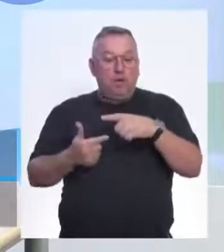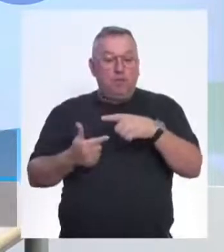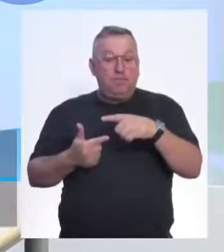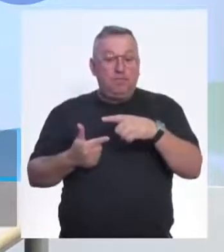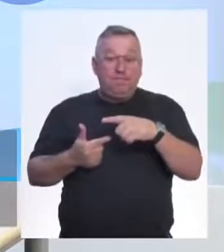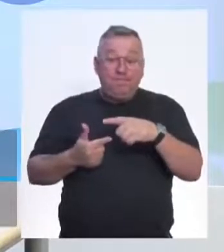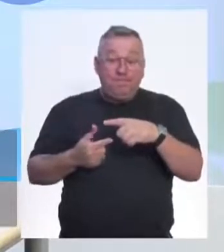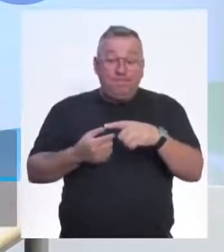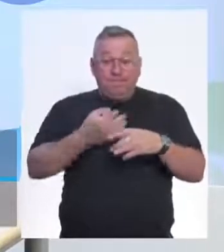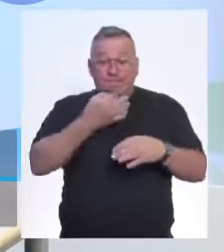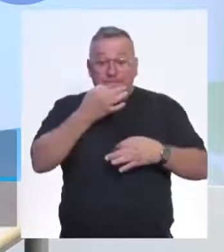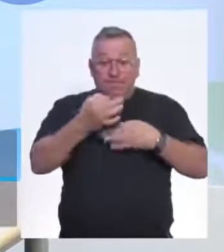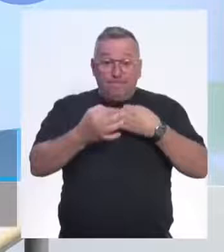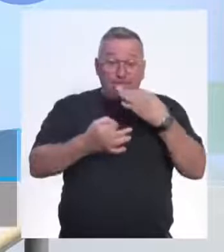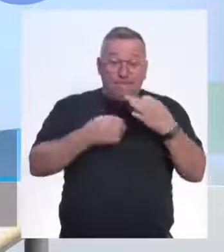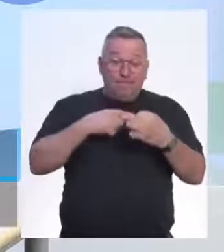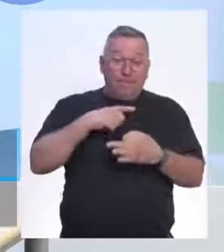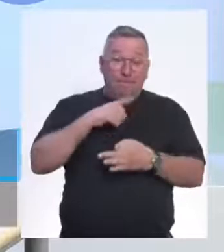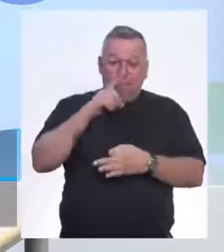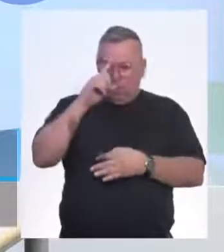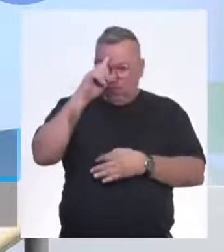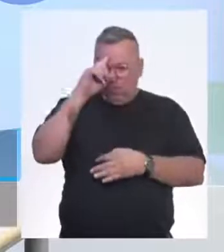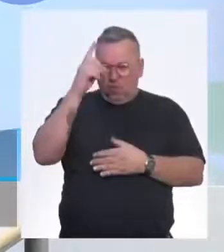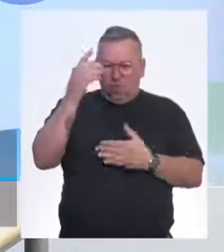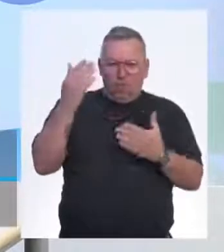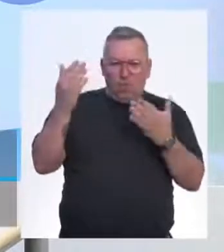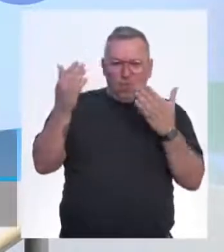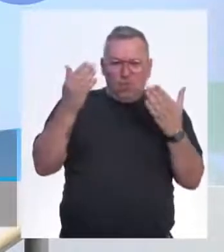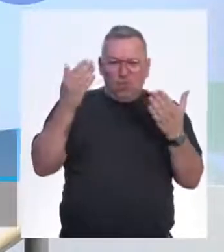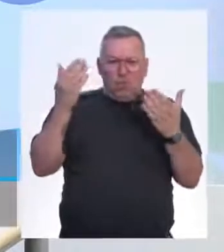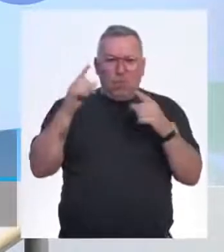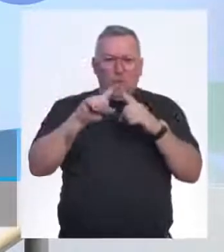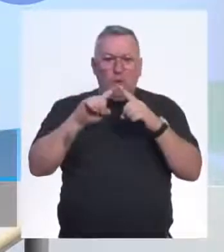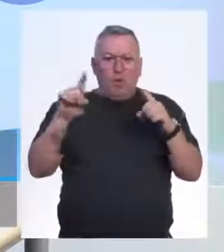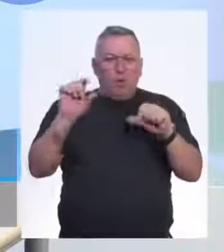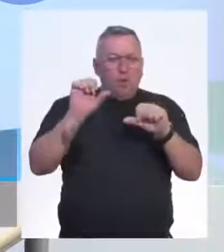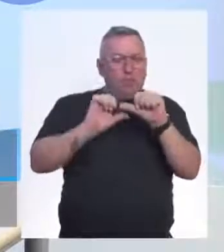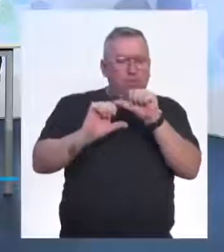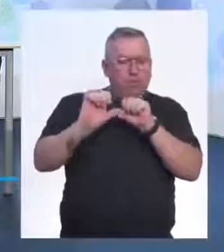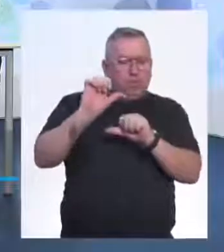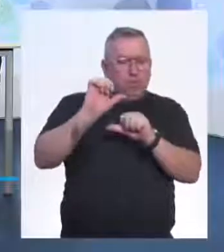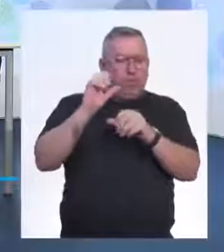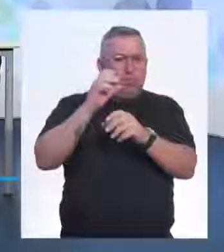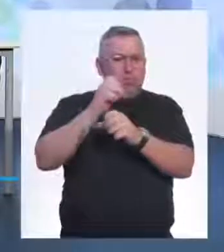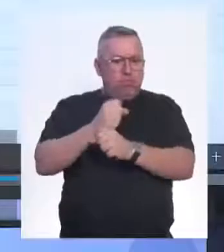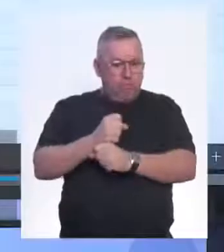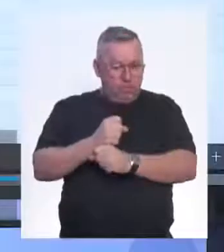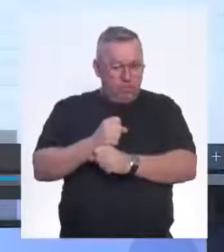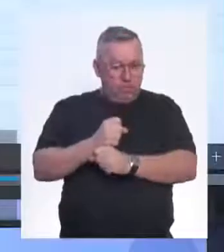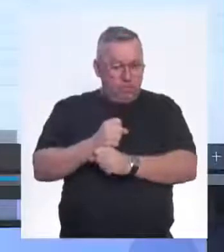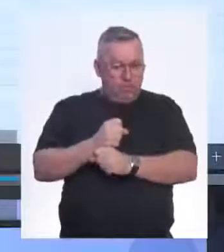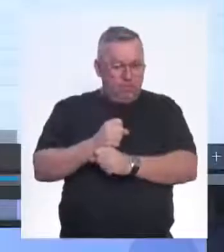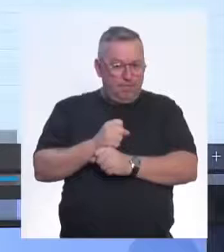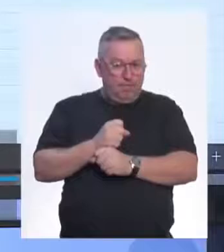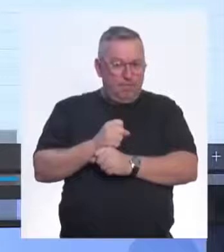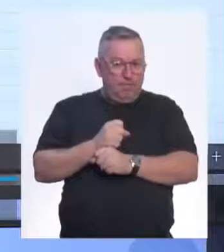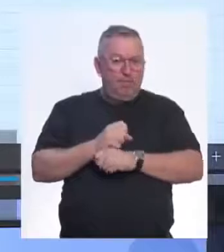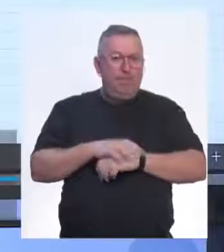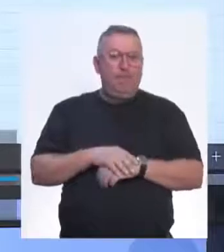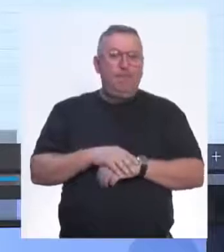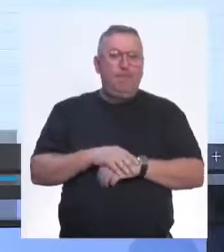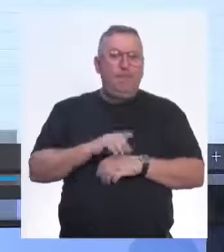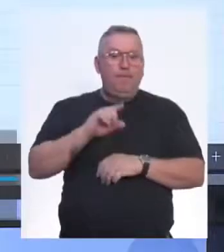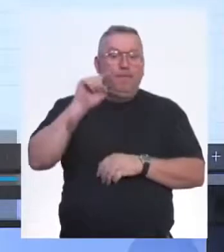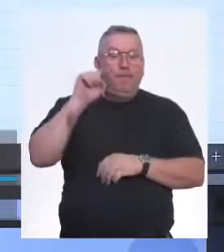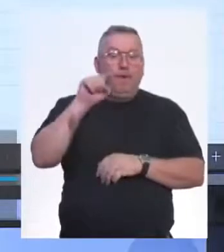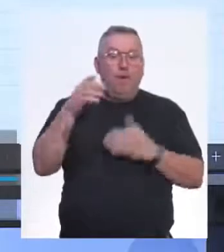que alguns ficaram na dúvida de como transformar para poder somar. Tá. Então, para essa, no caso,